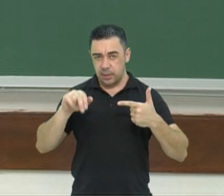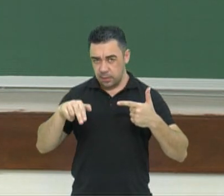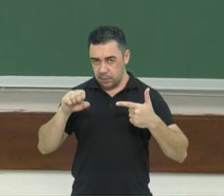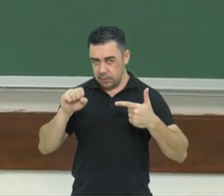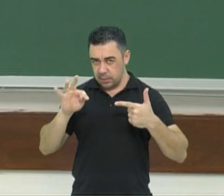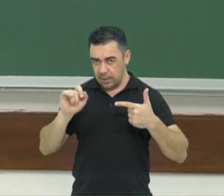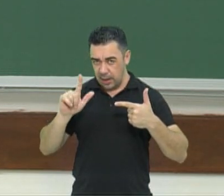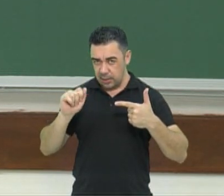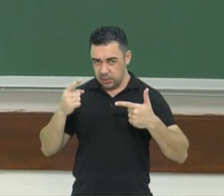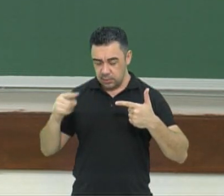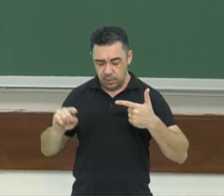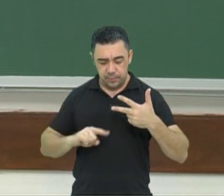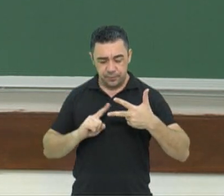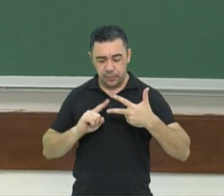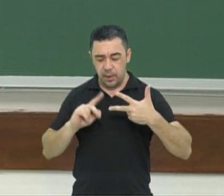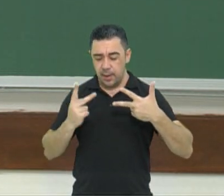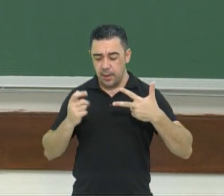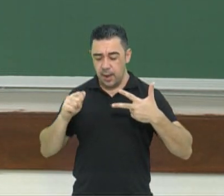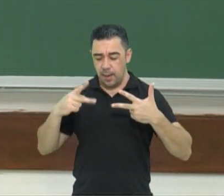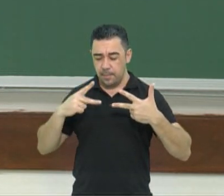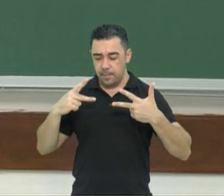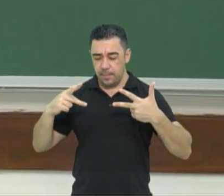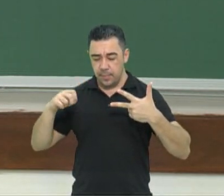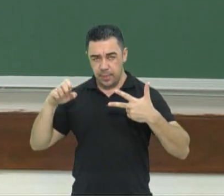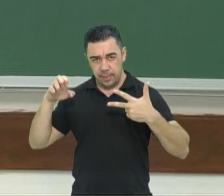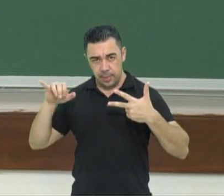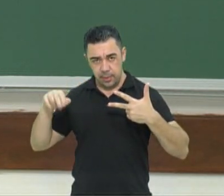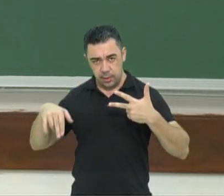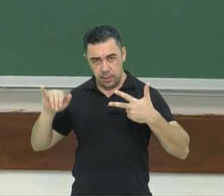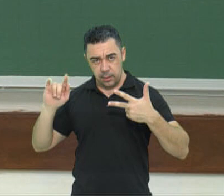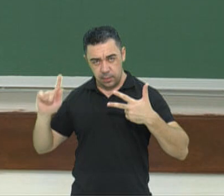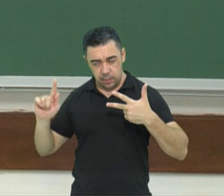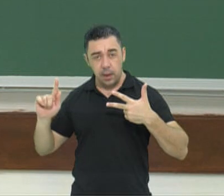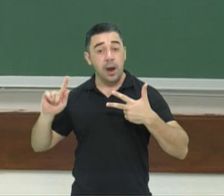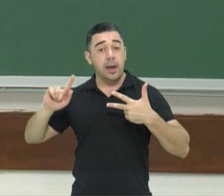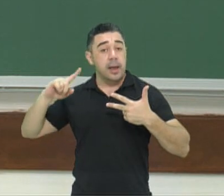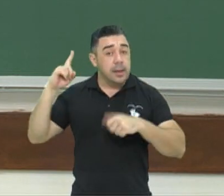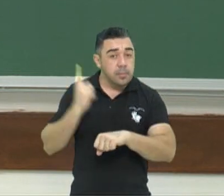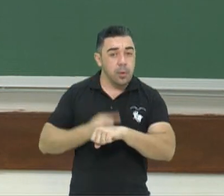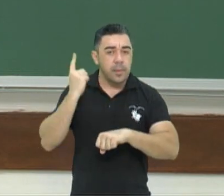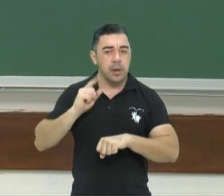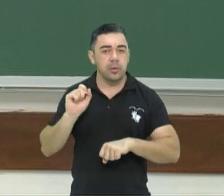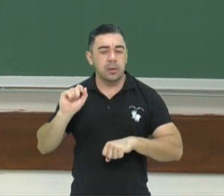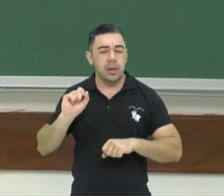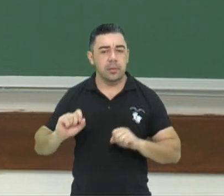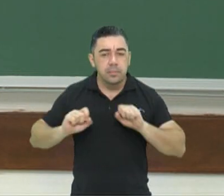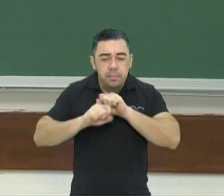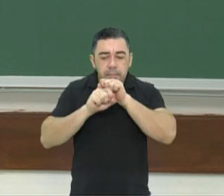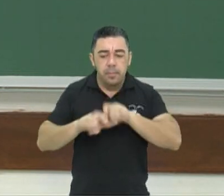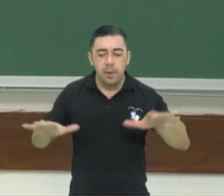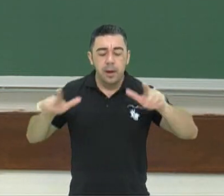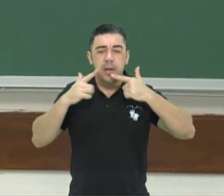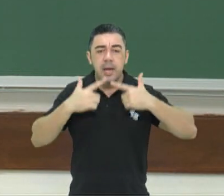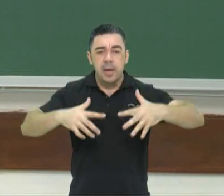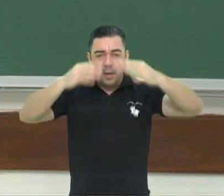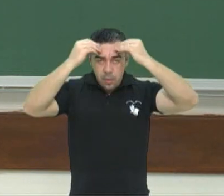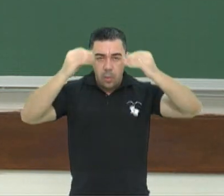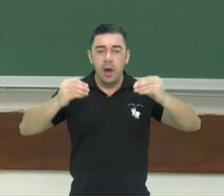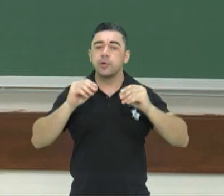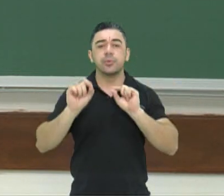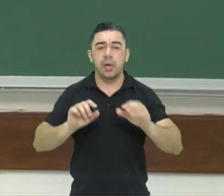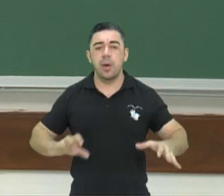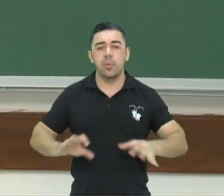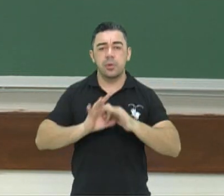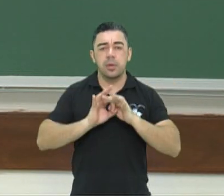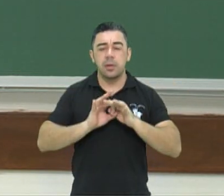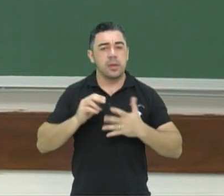diferença desses dois. Nesse meio tempo, se propaga a ideia da linguagem unida, ou seja, não